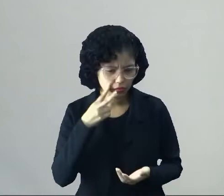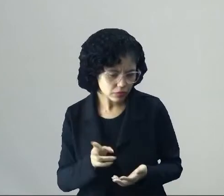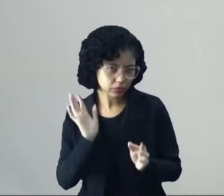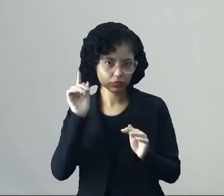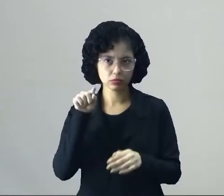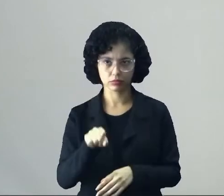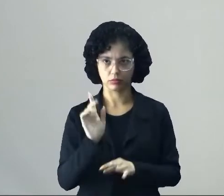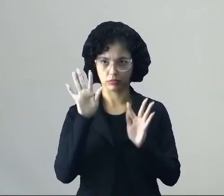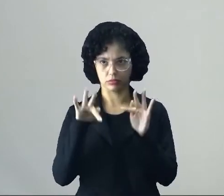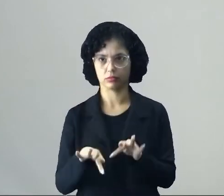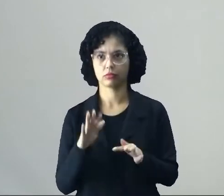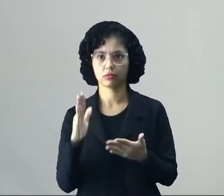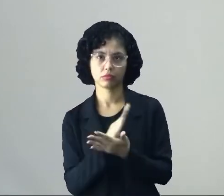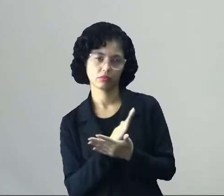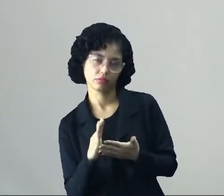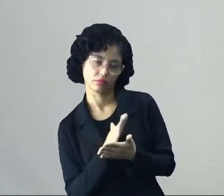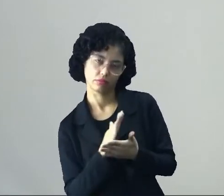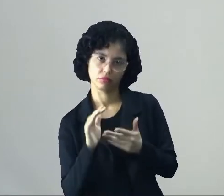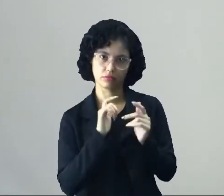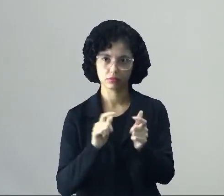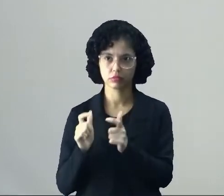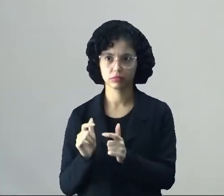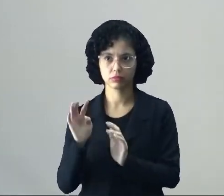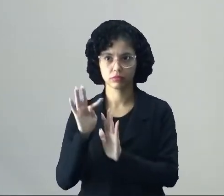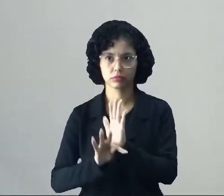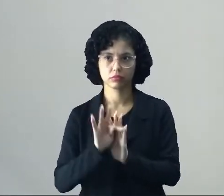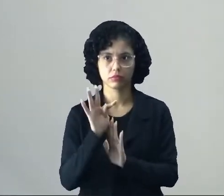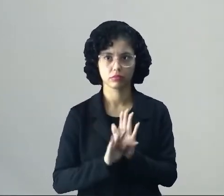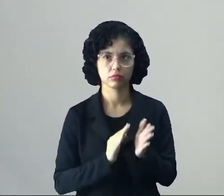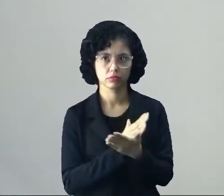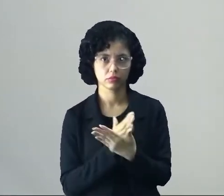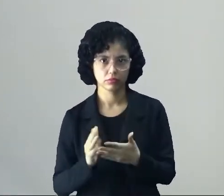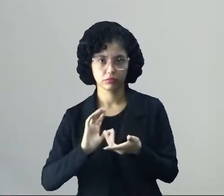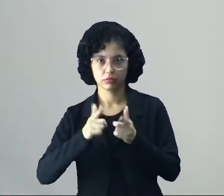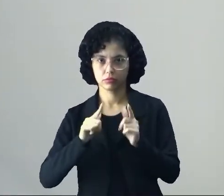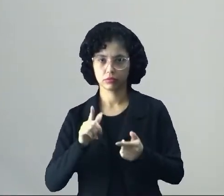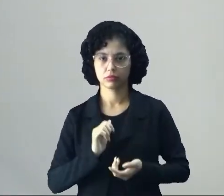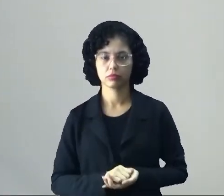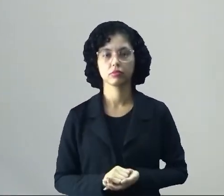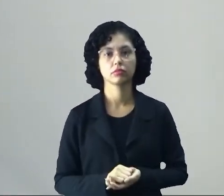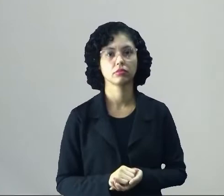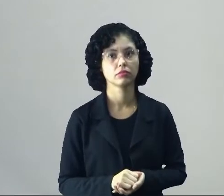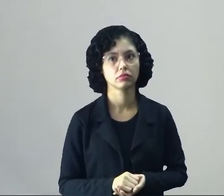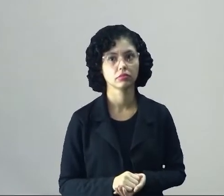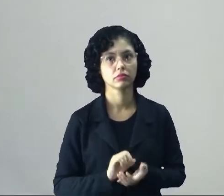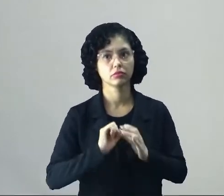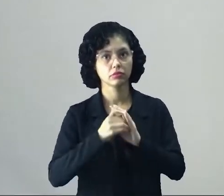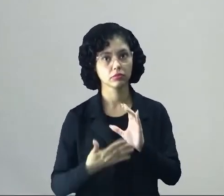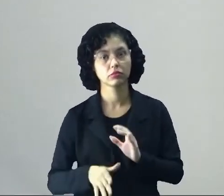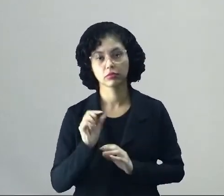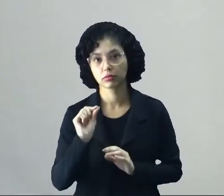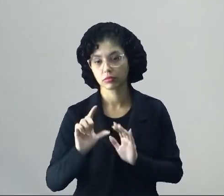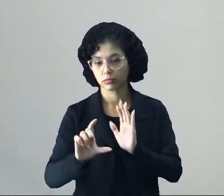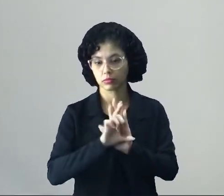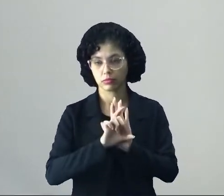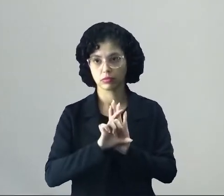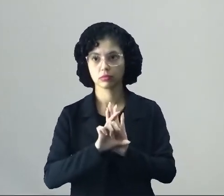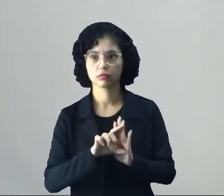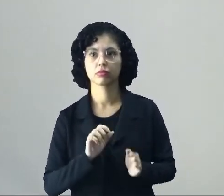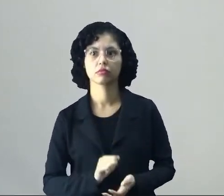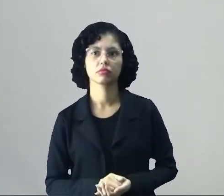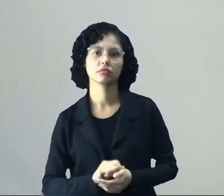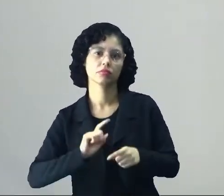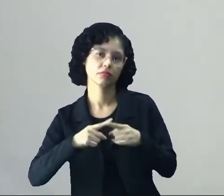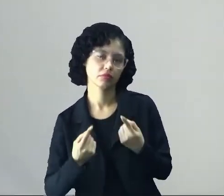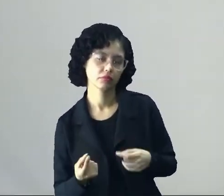ponto final, né, em algum lugar do texto dele, inicia com letra maiúscula, vai estar caracterizado o parágrafo. Mas